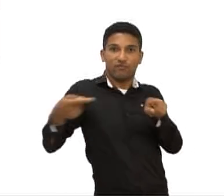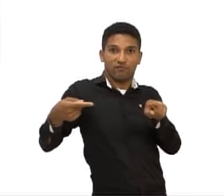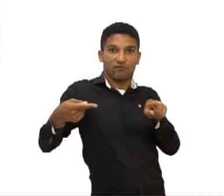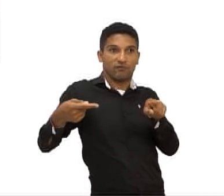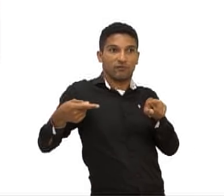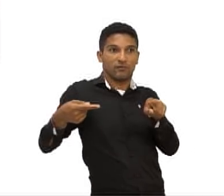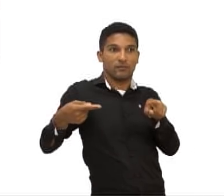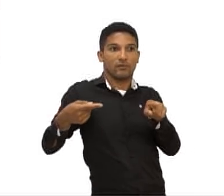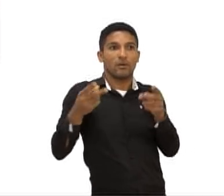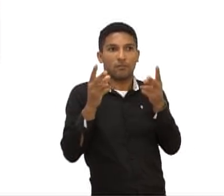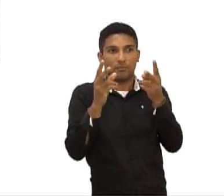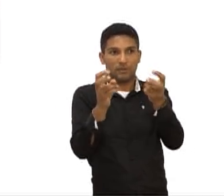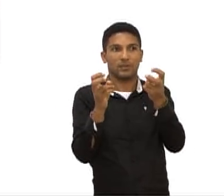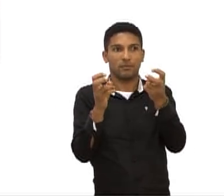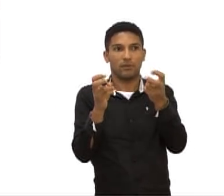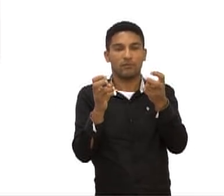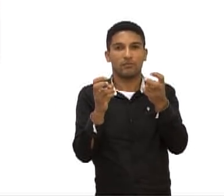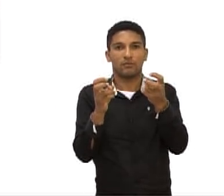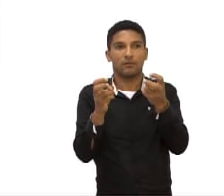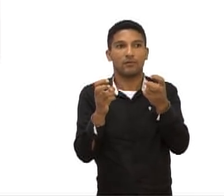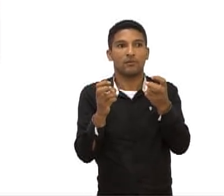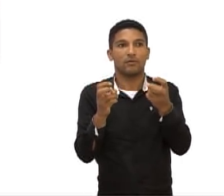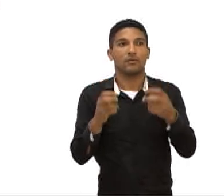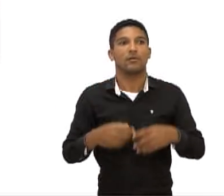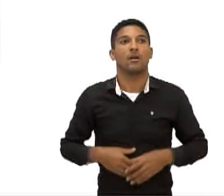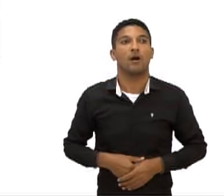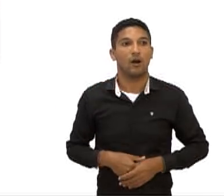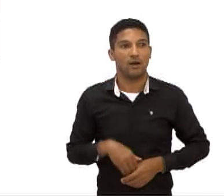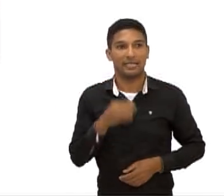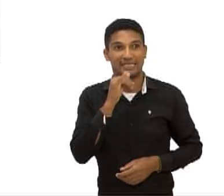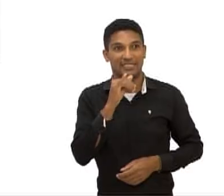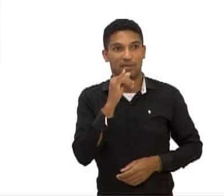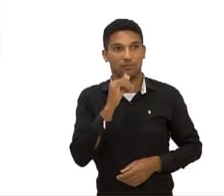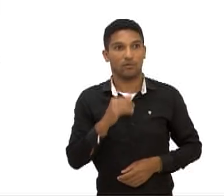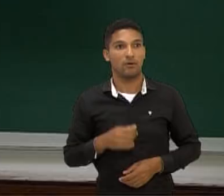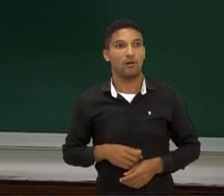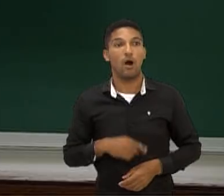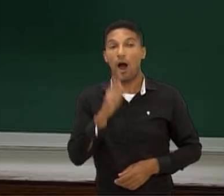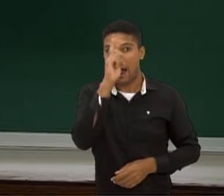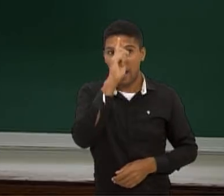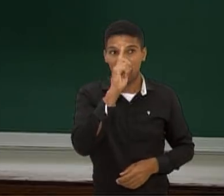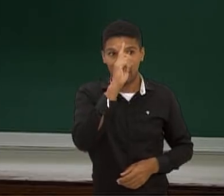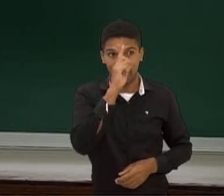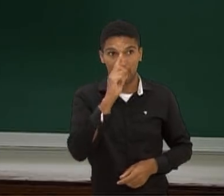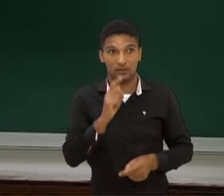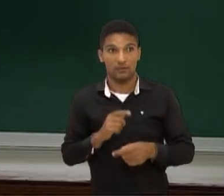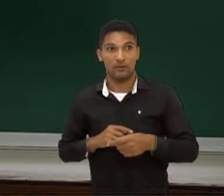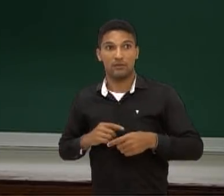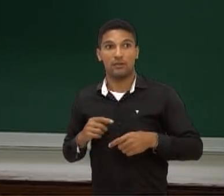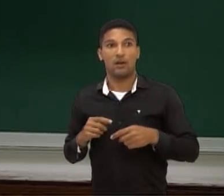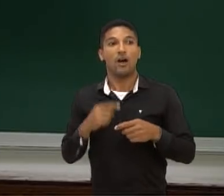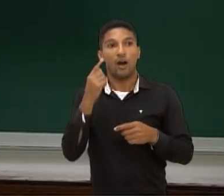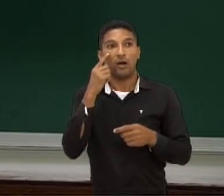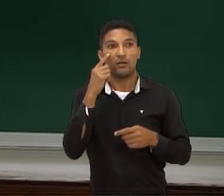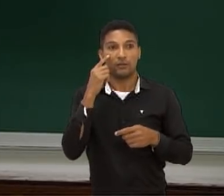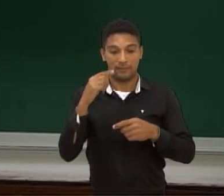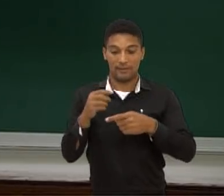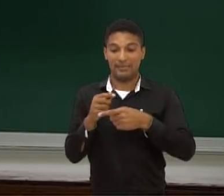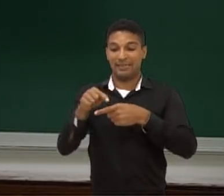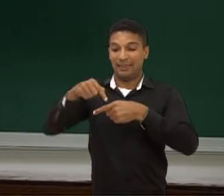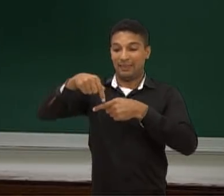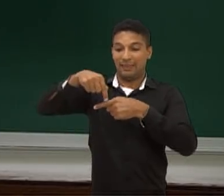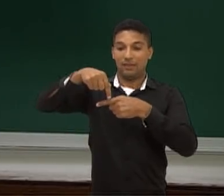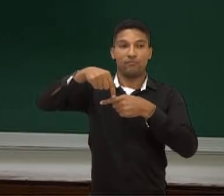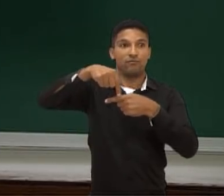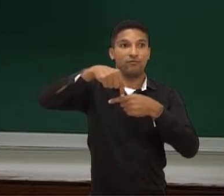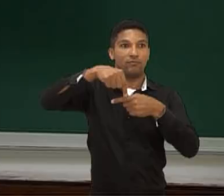em suas partes? Vocês perceberam que elas ficaram, por exemplo, essa amarela lá, ela tem, ó, 2 bloquinhos ali para